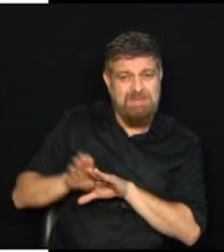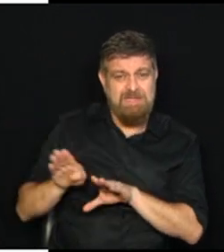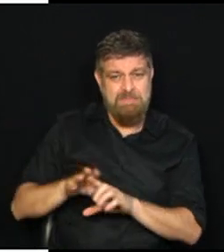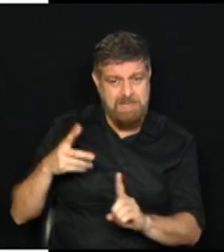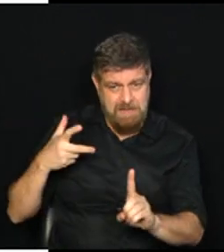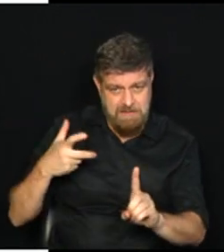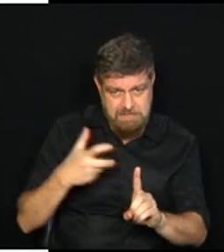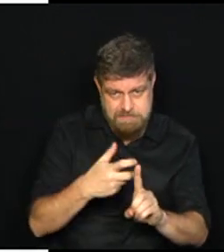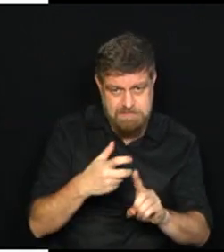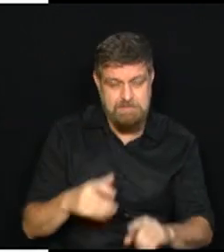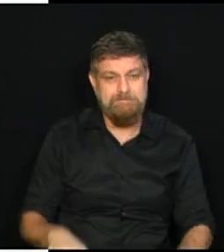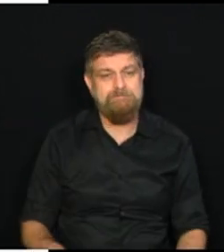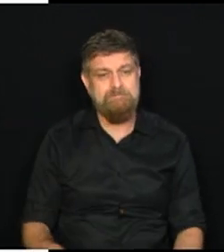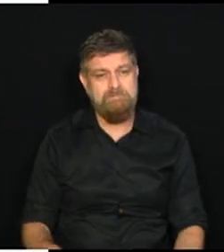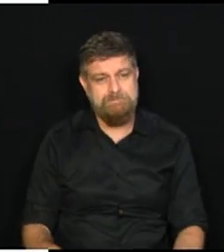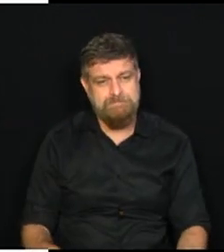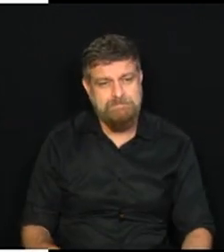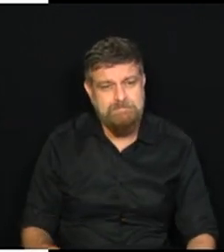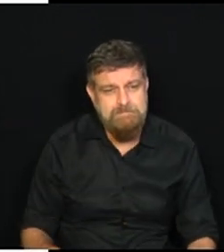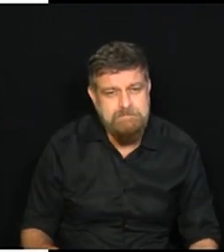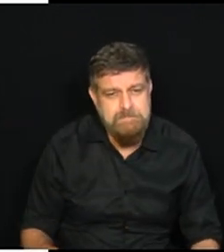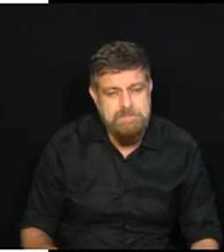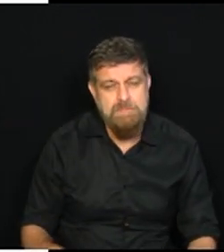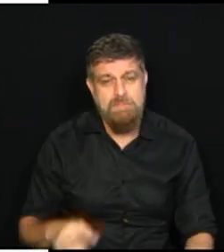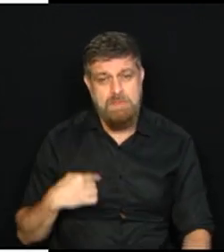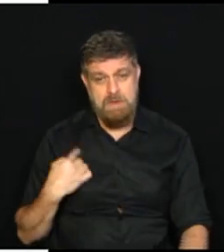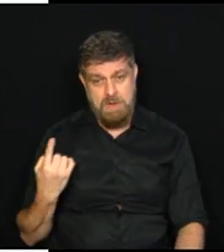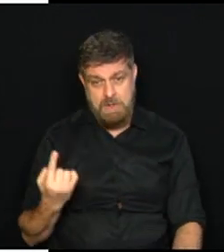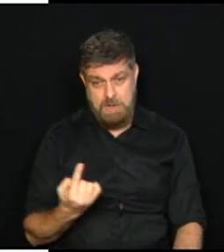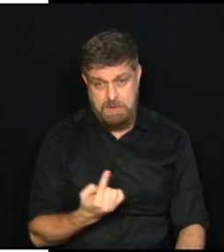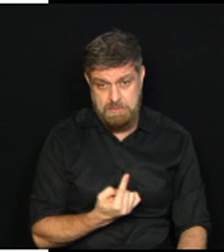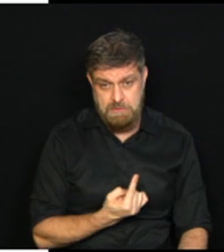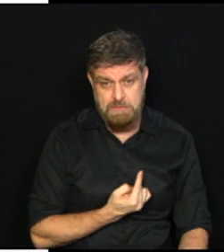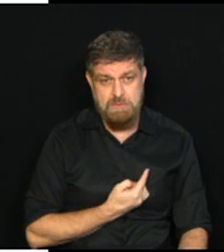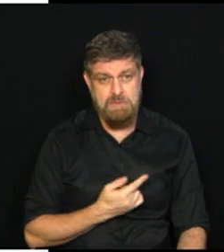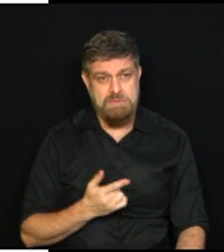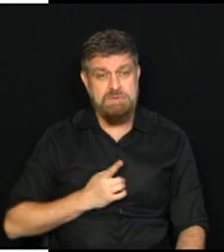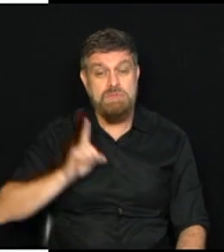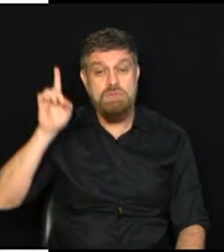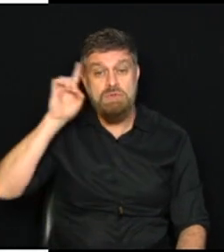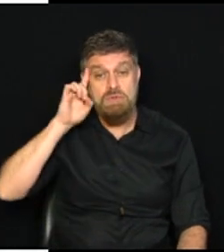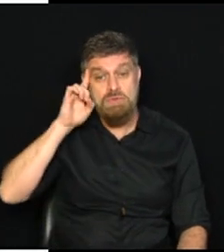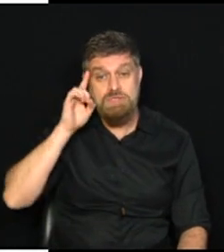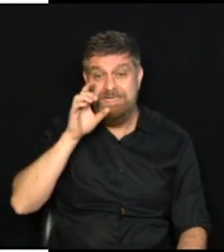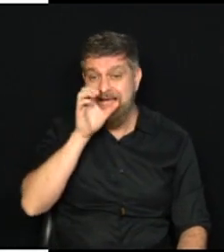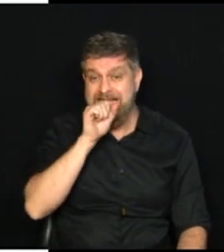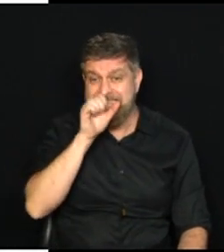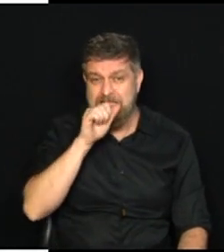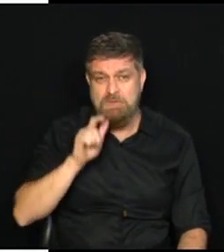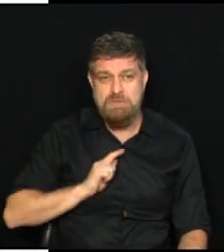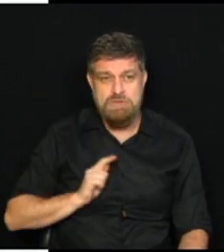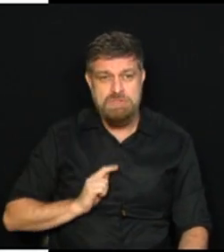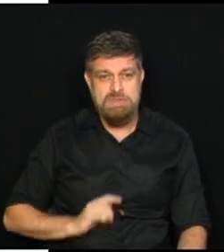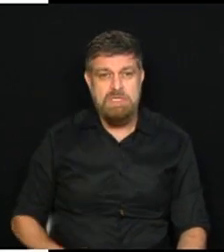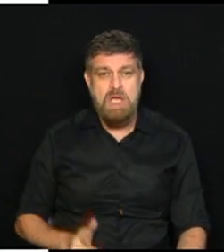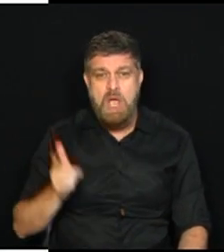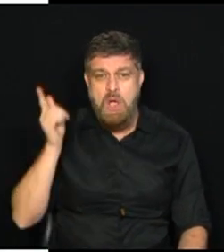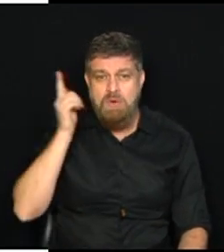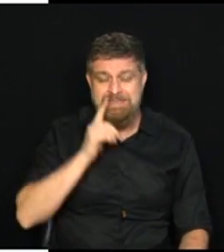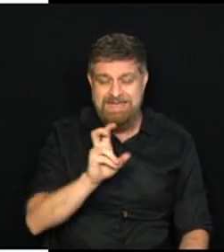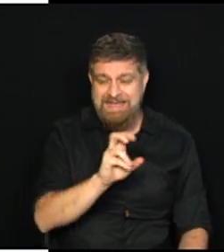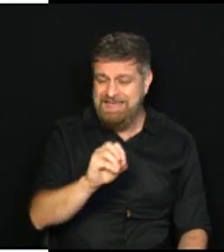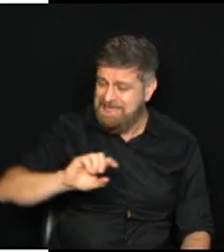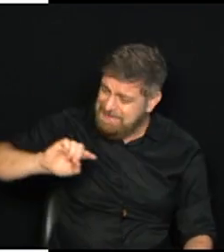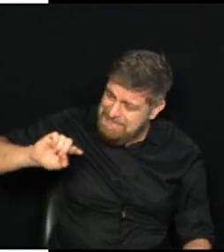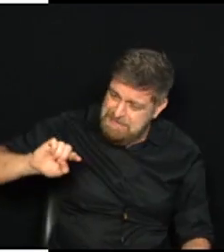vacina. Então, a gente aqui, com dia D, a gente tinha ultrapassado 500 mil